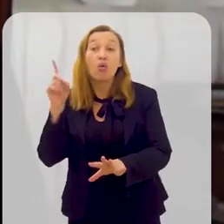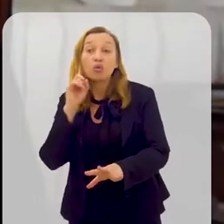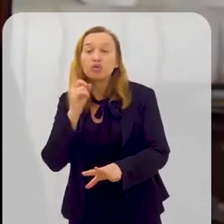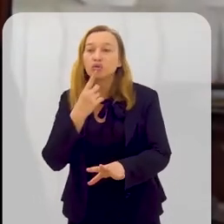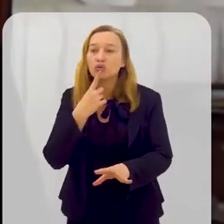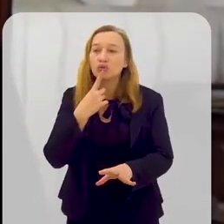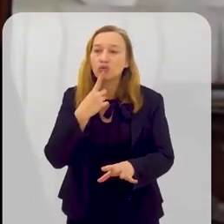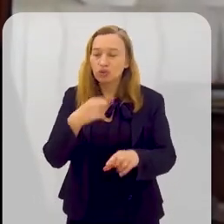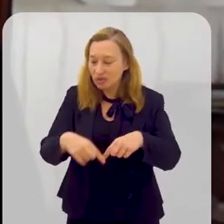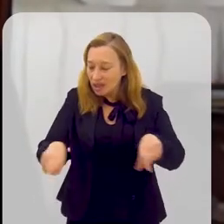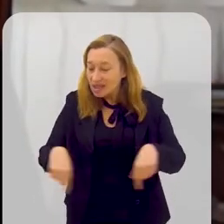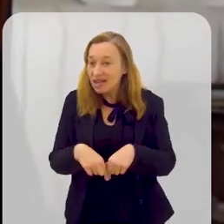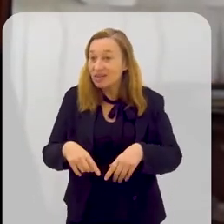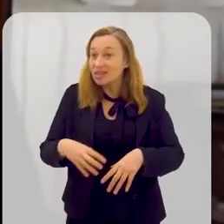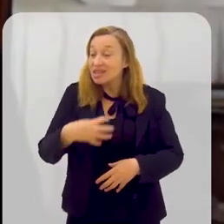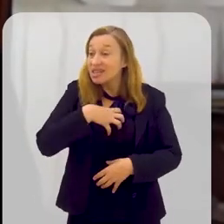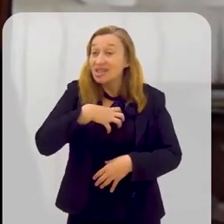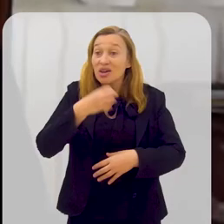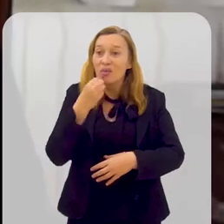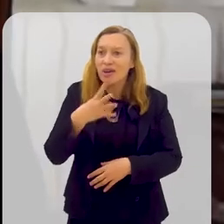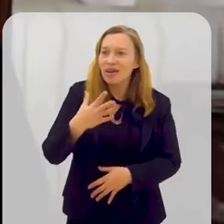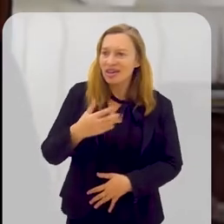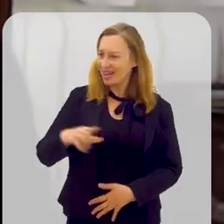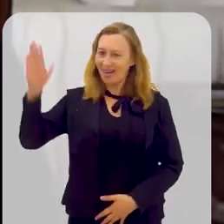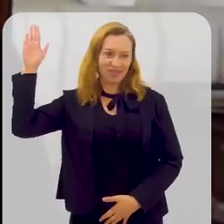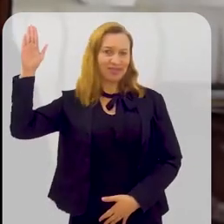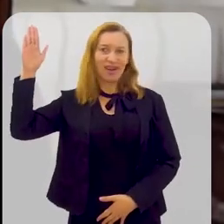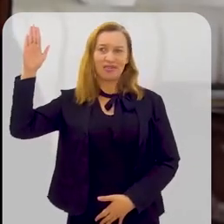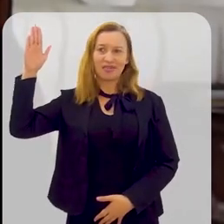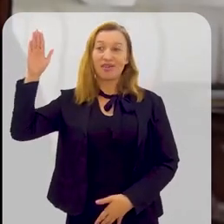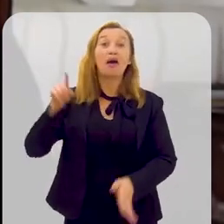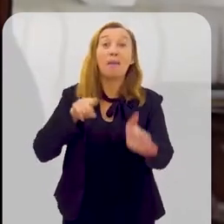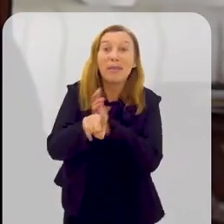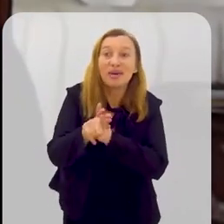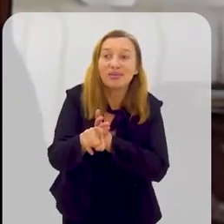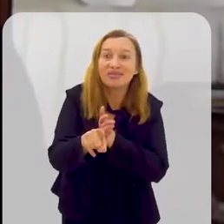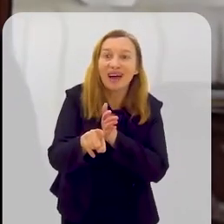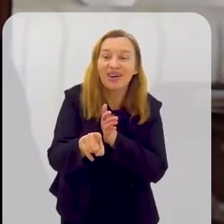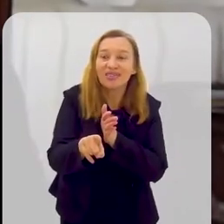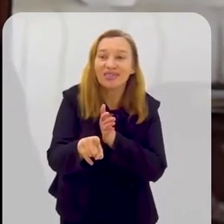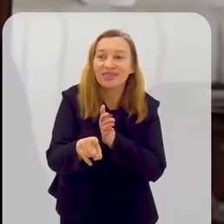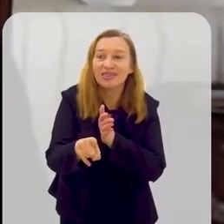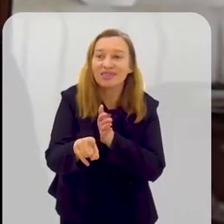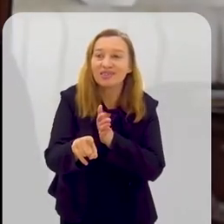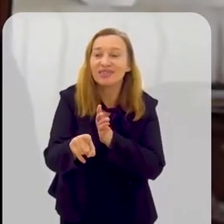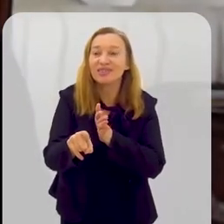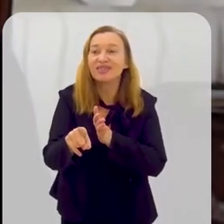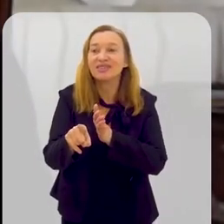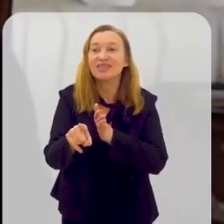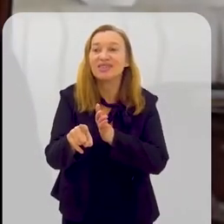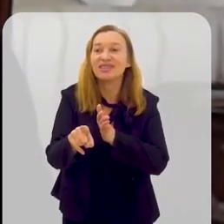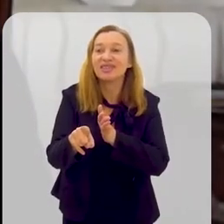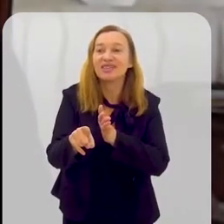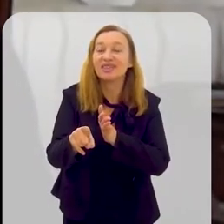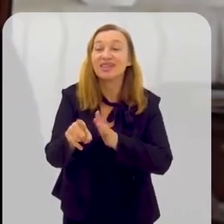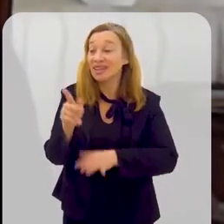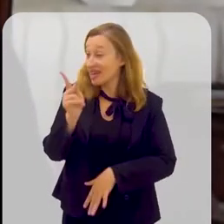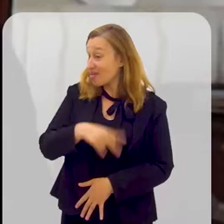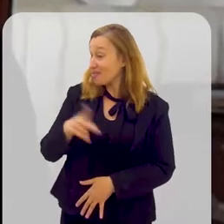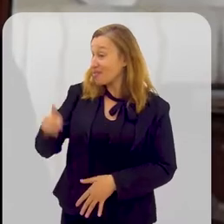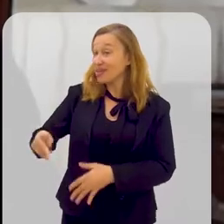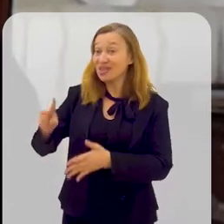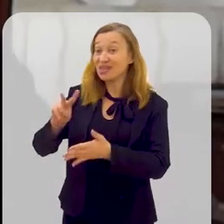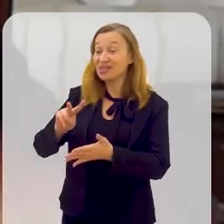eles ficava tão à vontade que eles levantavam dedo perguntavam sinalizando